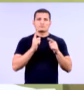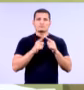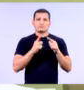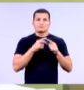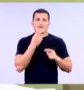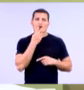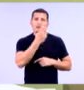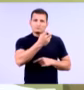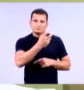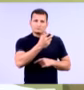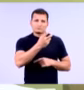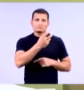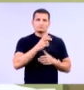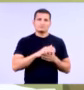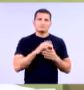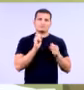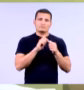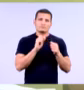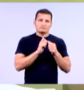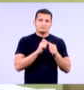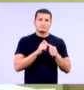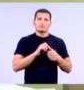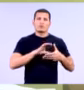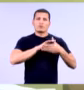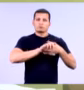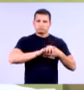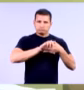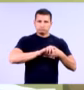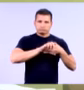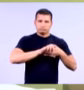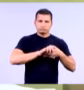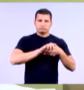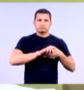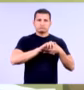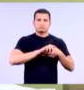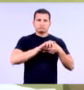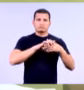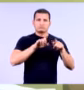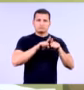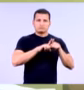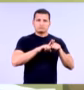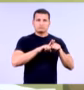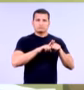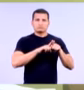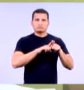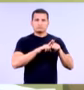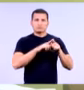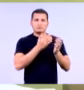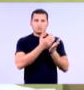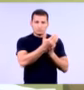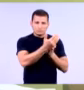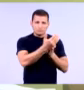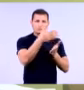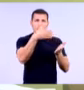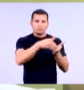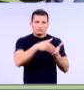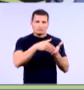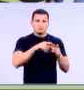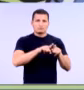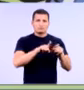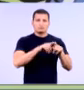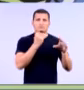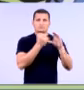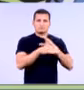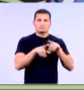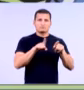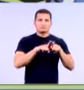pessoa. Fazer os devidos cumprimentos na abertura da mensagem e no final da mensagem também é importante. Com